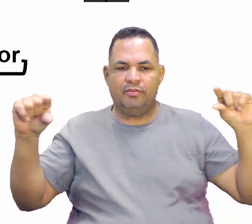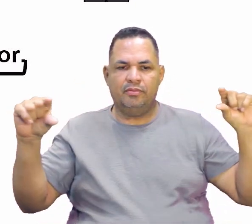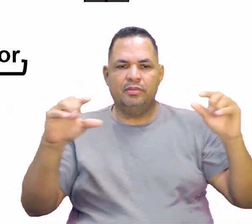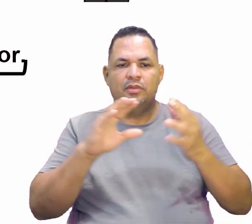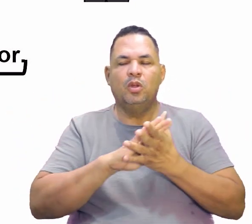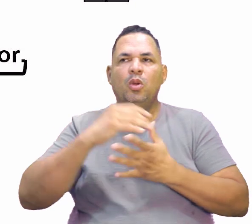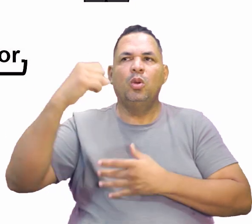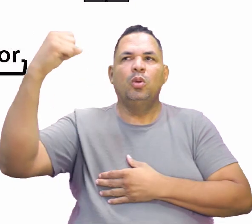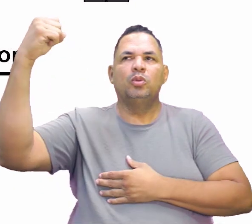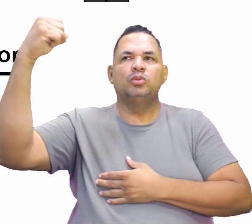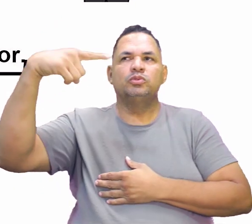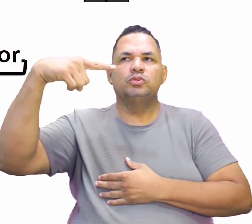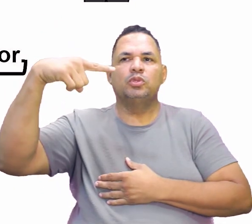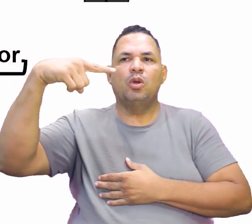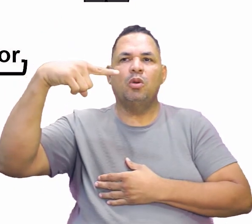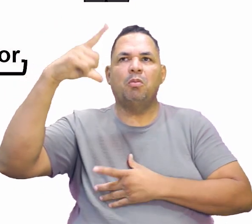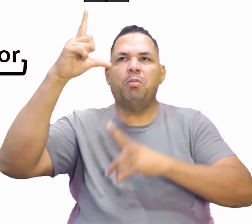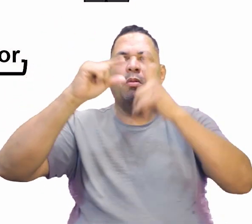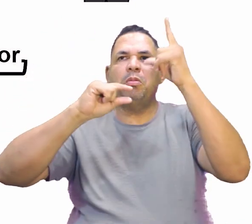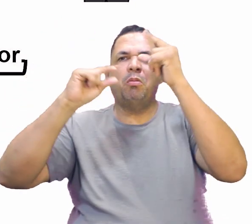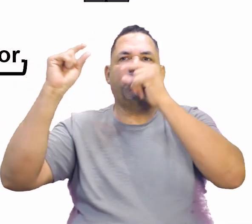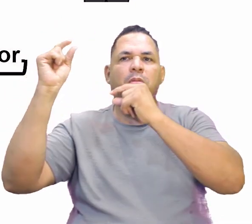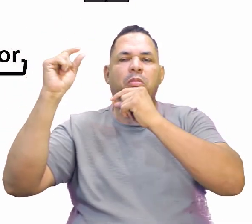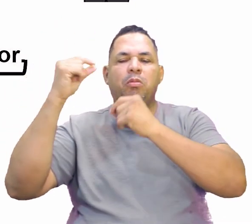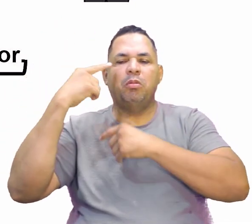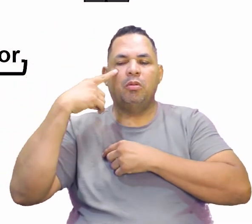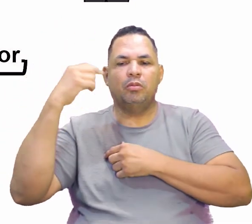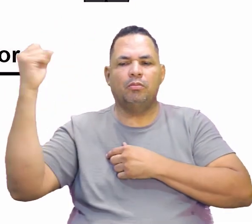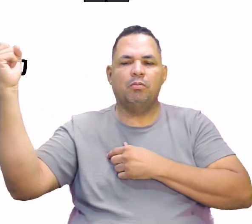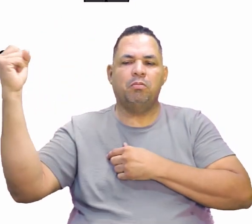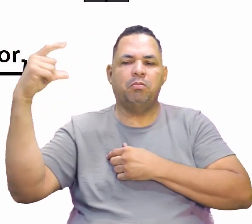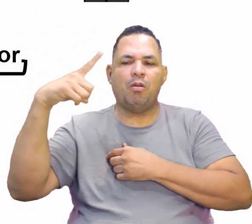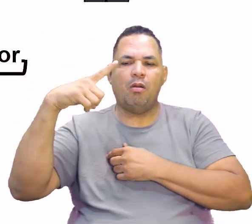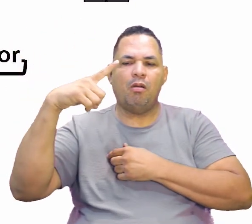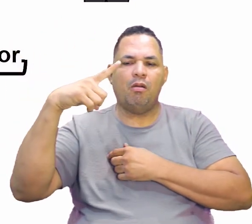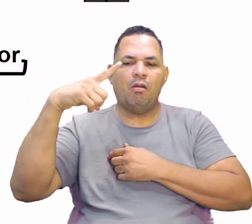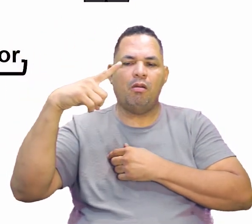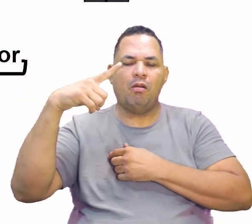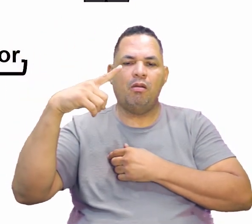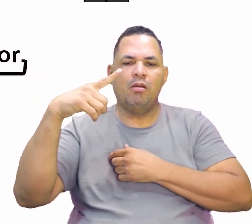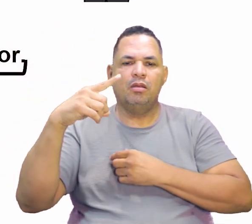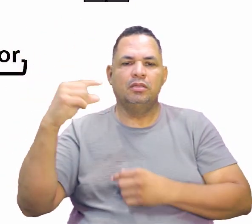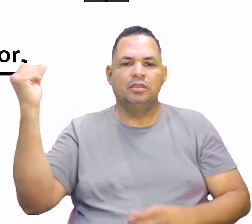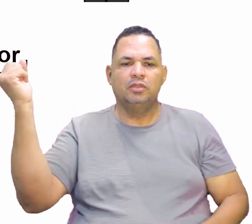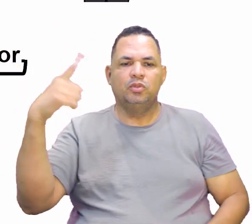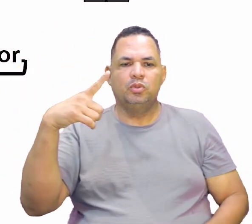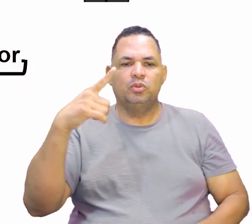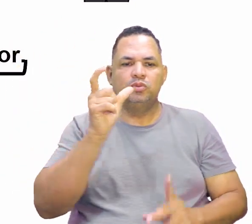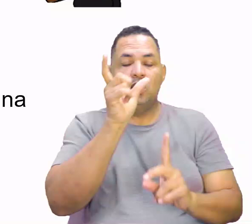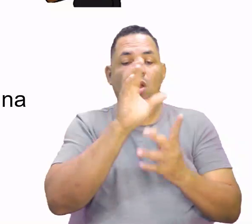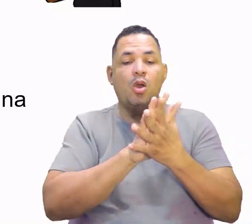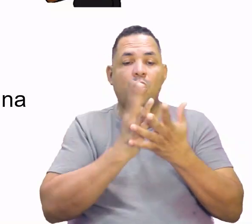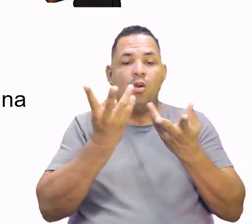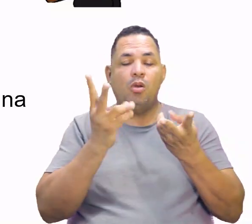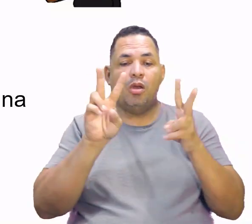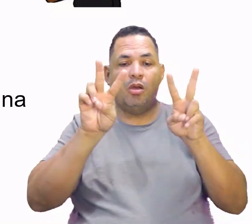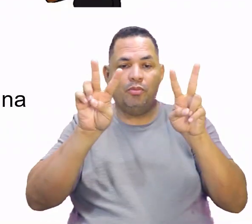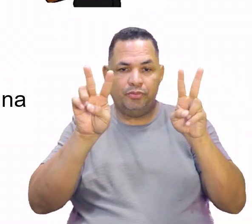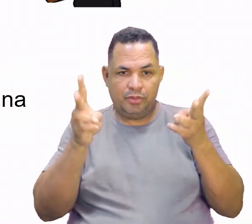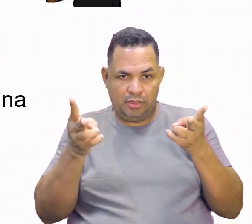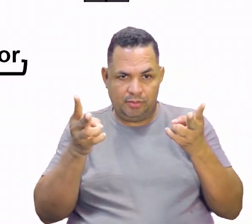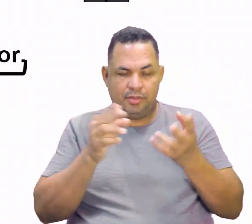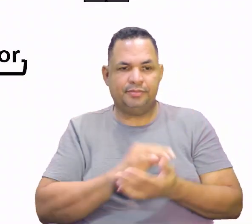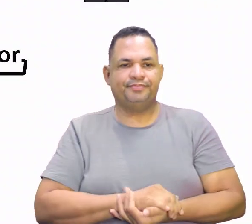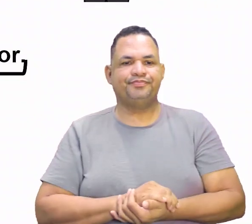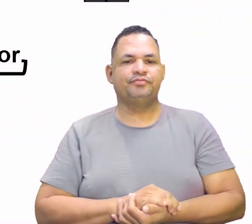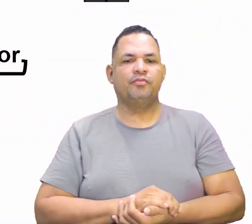sol brilhava. Quem brilhava? O sol. Então, o sol, né, é o assunto.